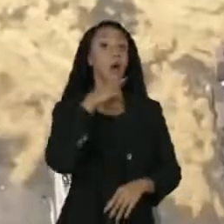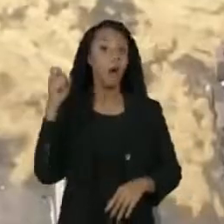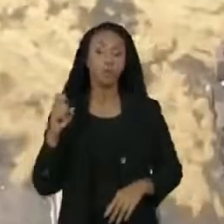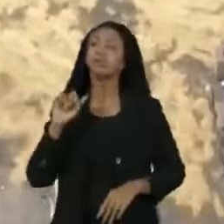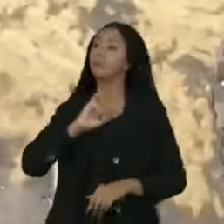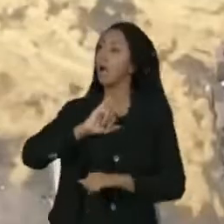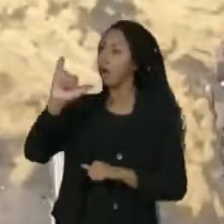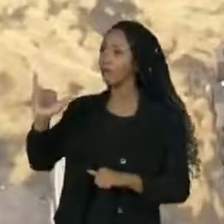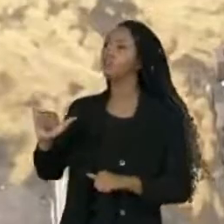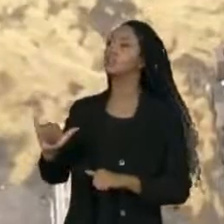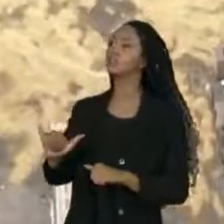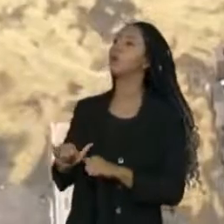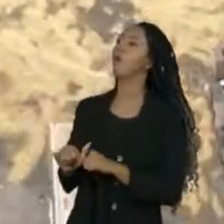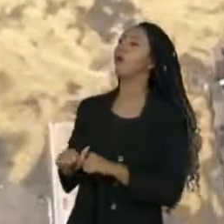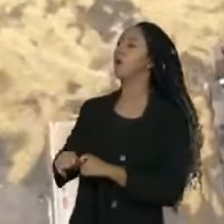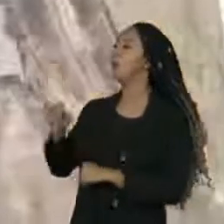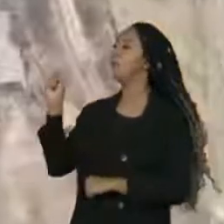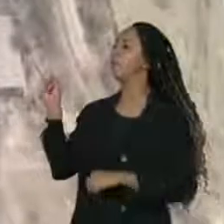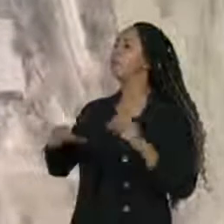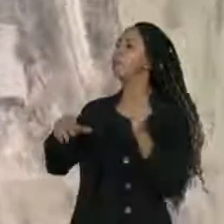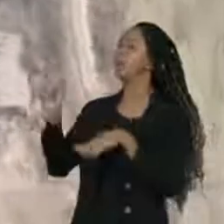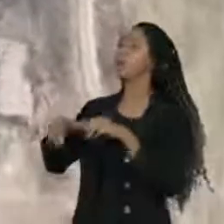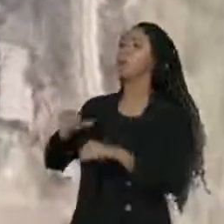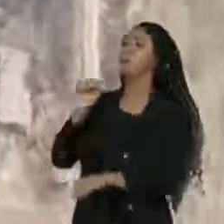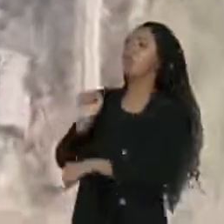no complexo nos arredores para mais uma retirada de civis da usina